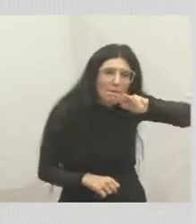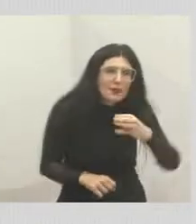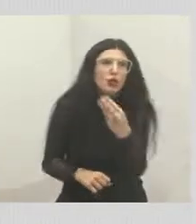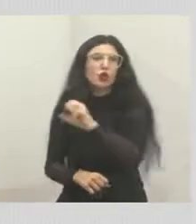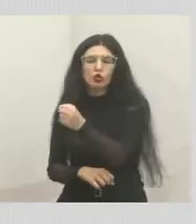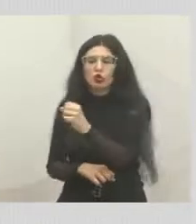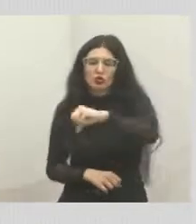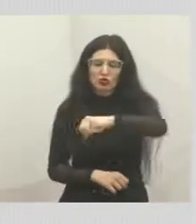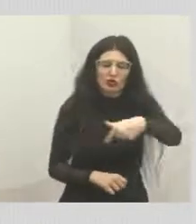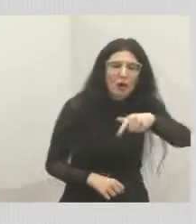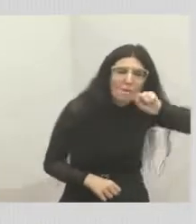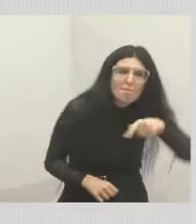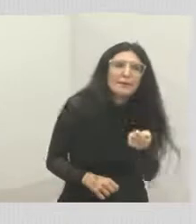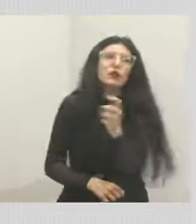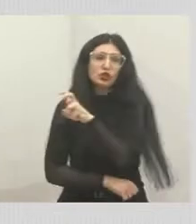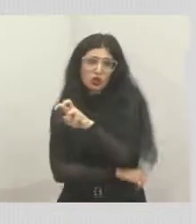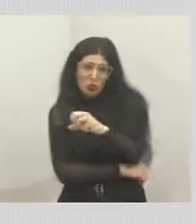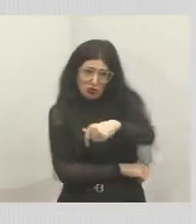57.812.000,